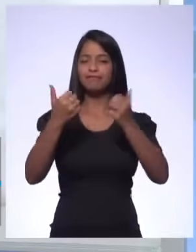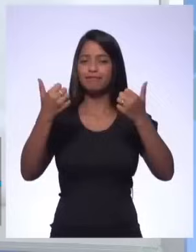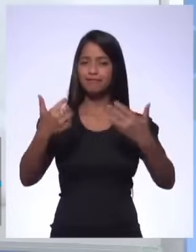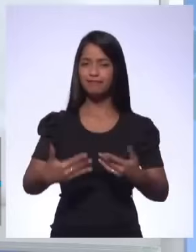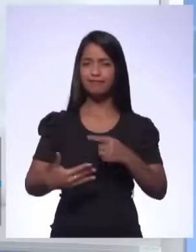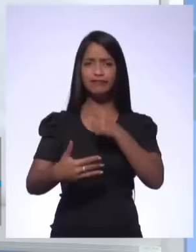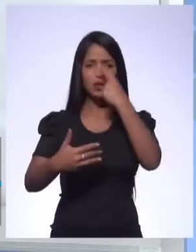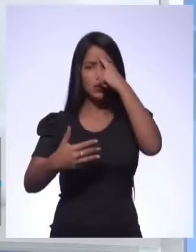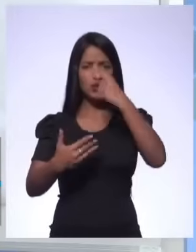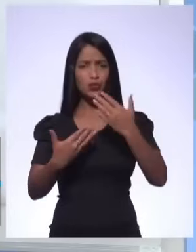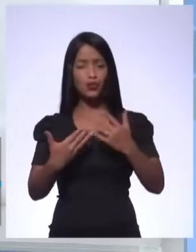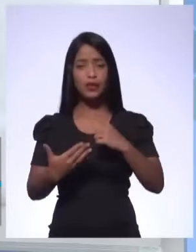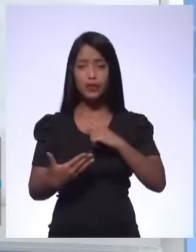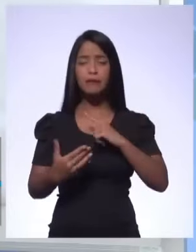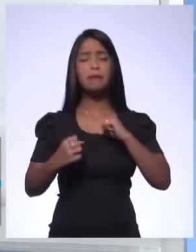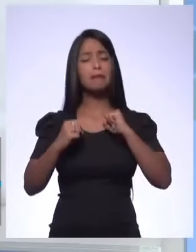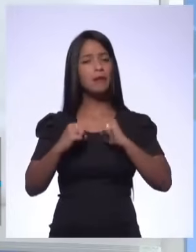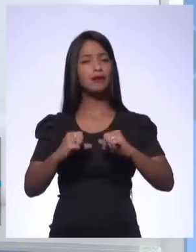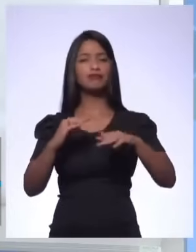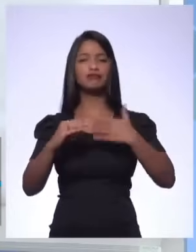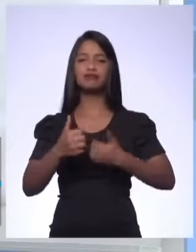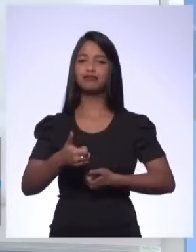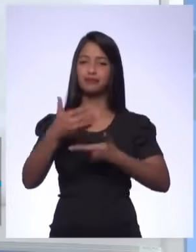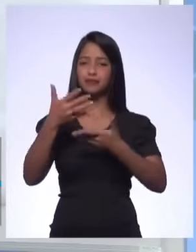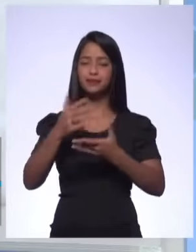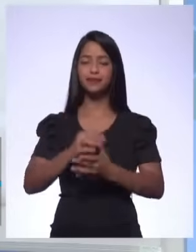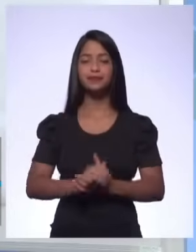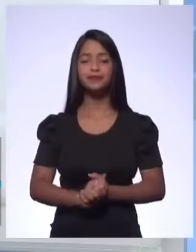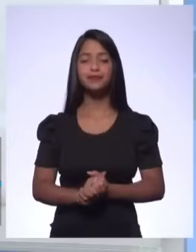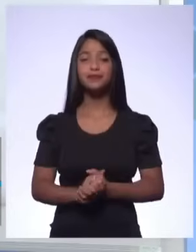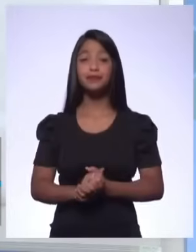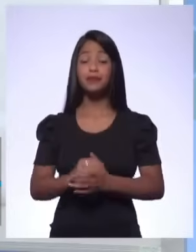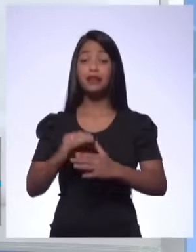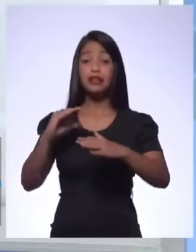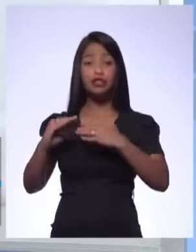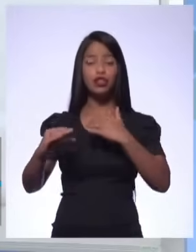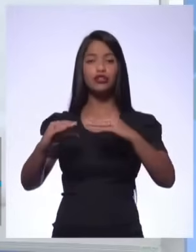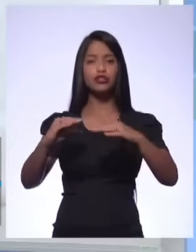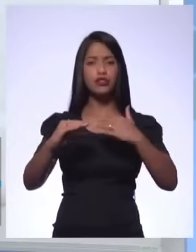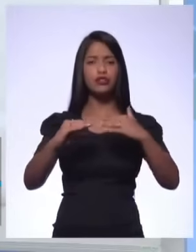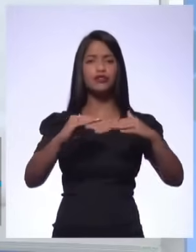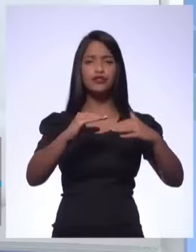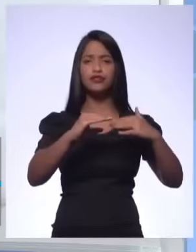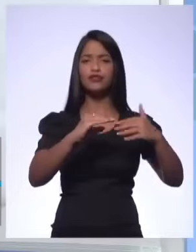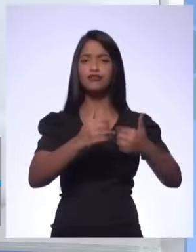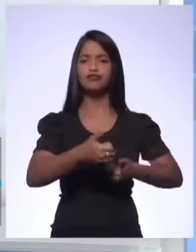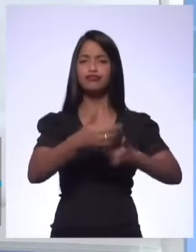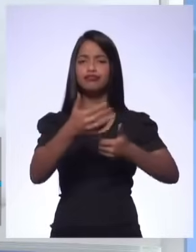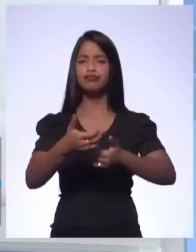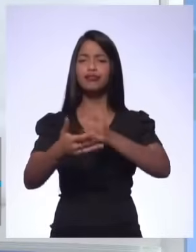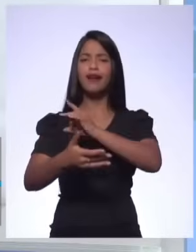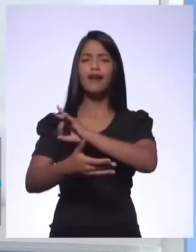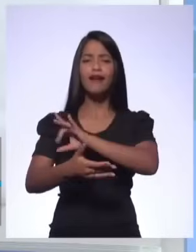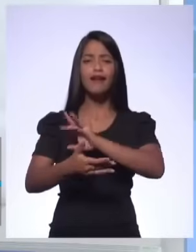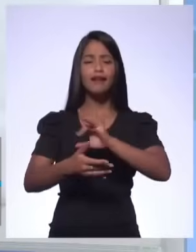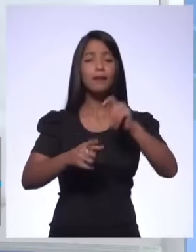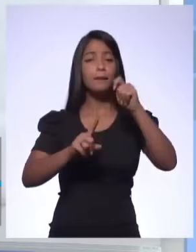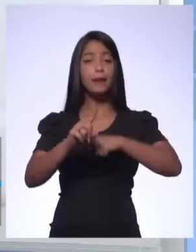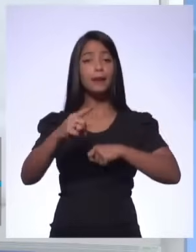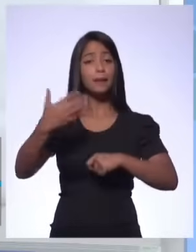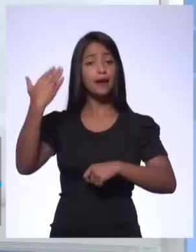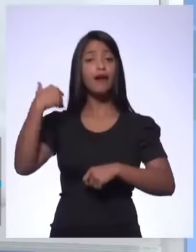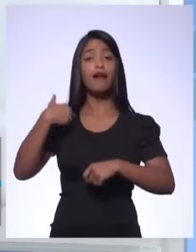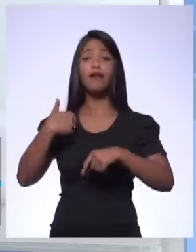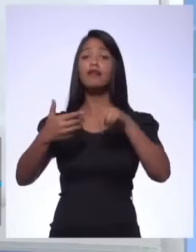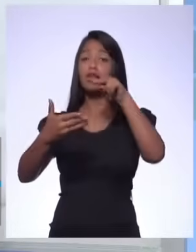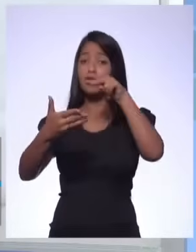chat. Gente, eu peguei e olhei chat por chat do mês passado, tá? Então assim, eu garanto para